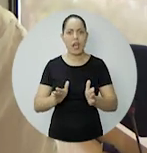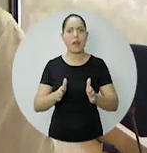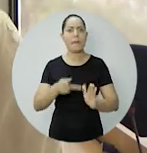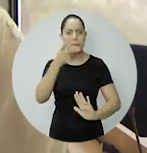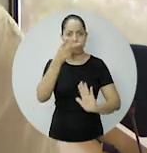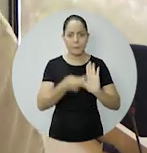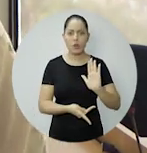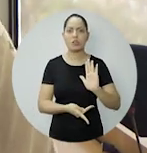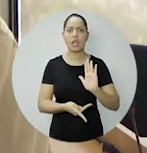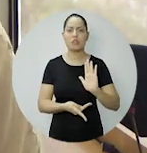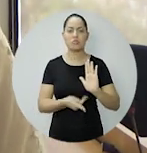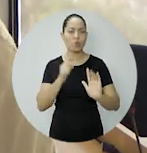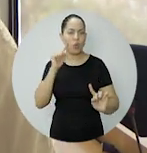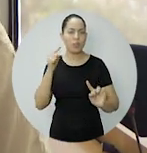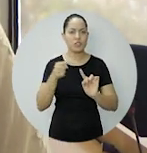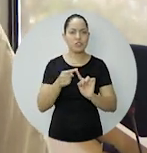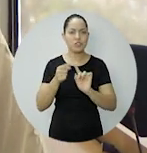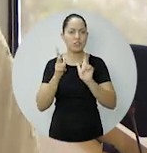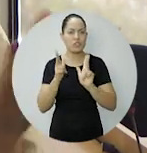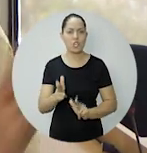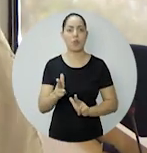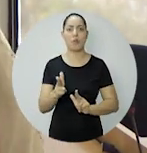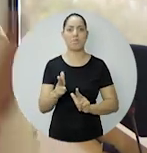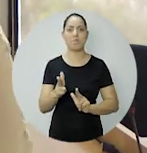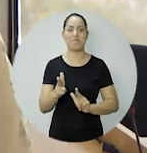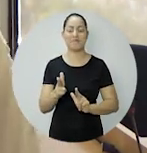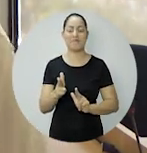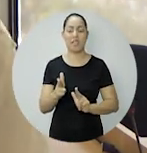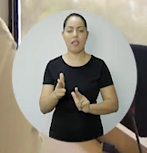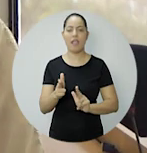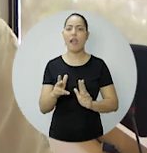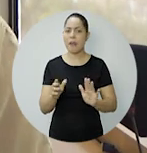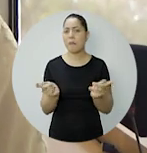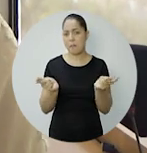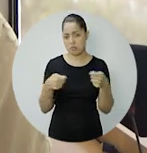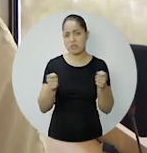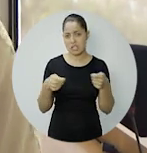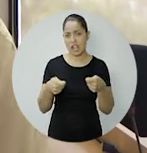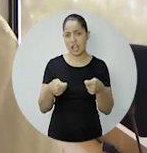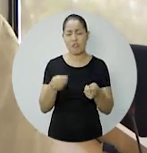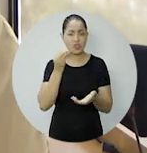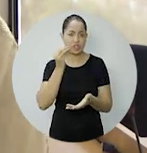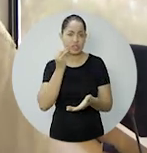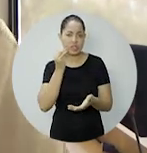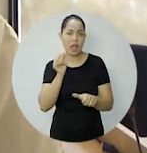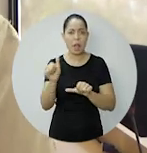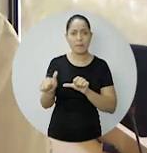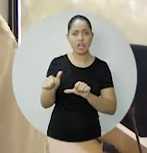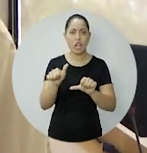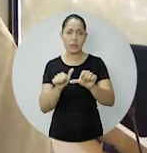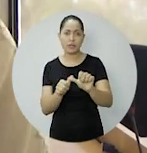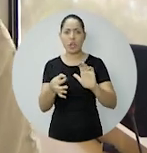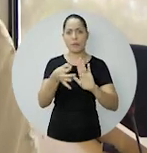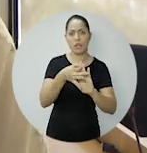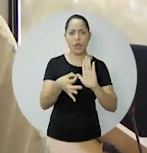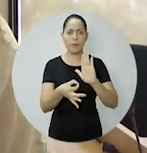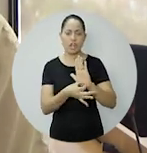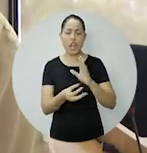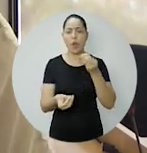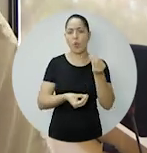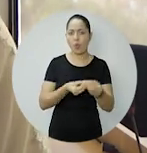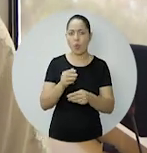projetos dentro das mesmas linhas. E aí a gente tem tido trocas em relação a níveis, a sugestões,